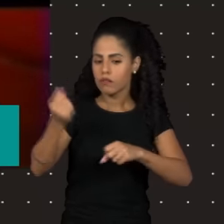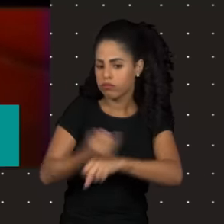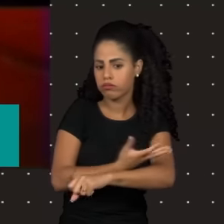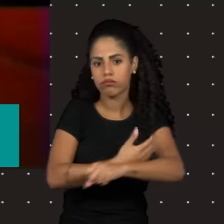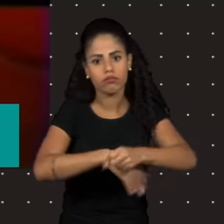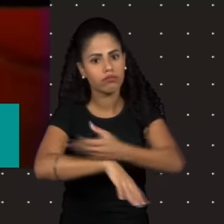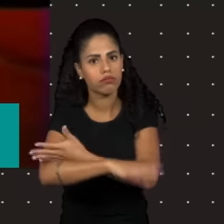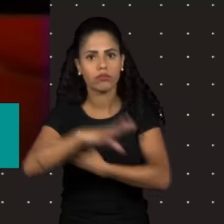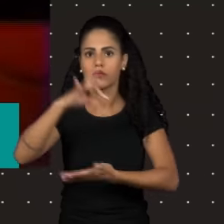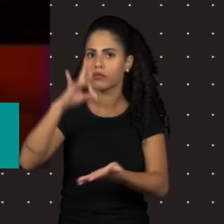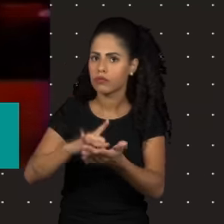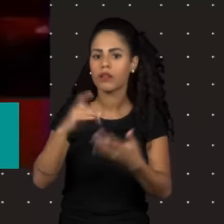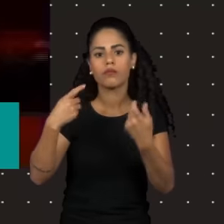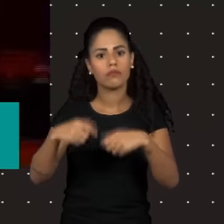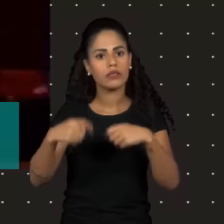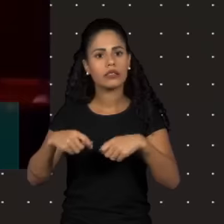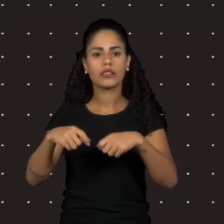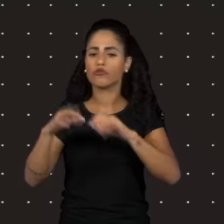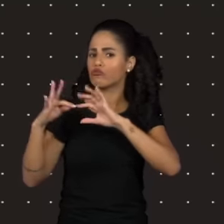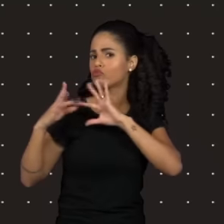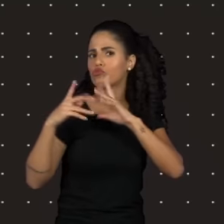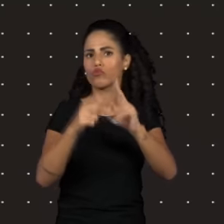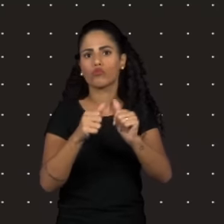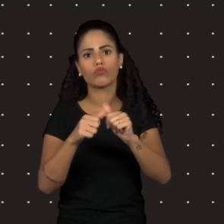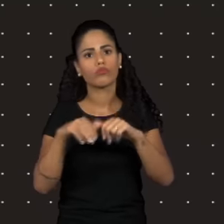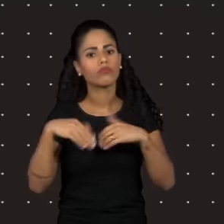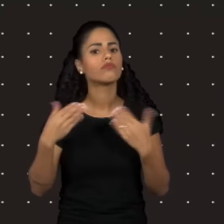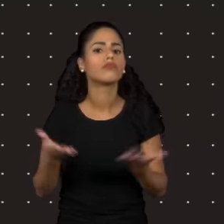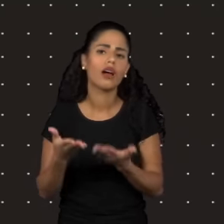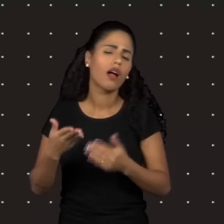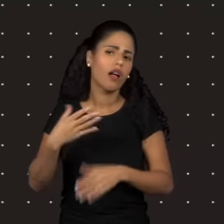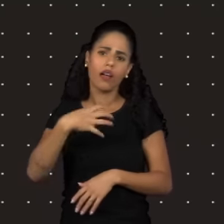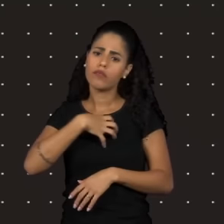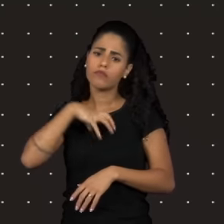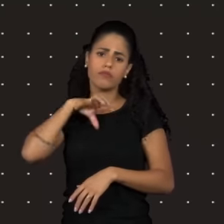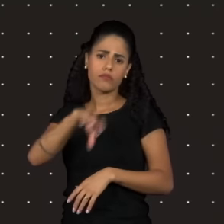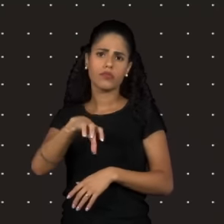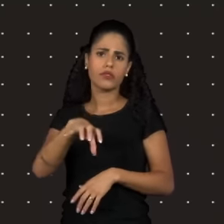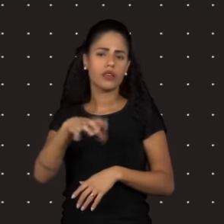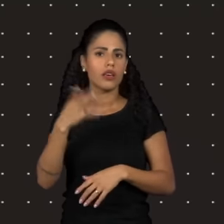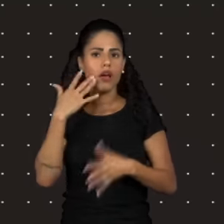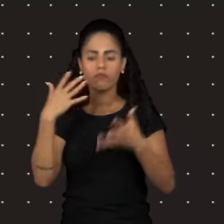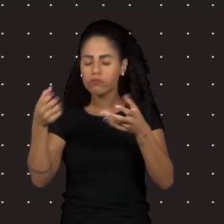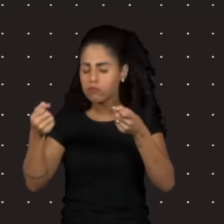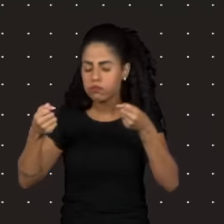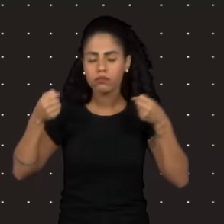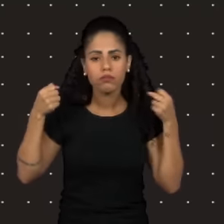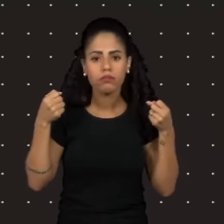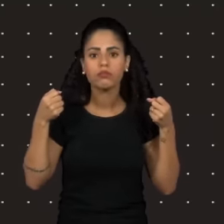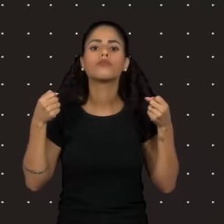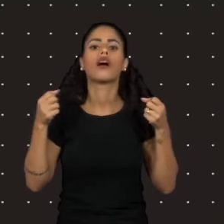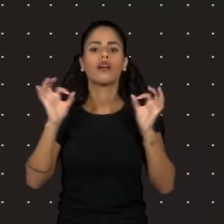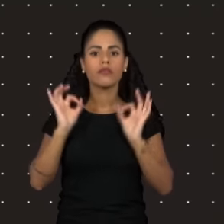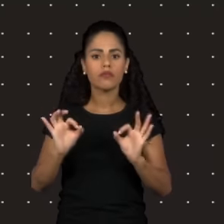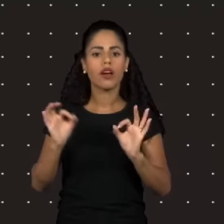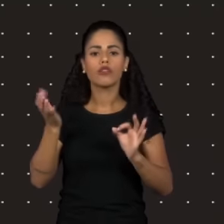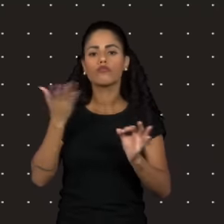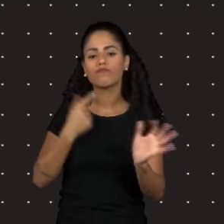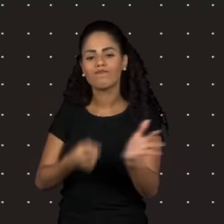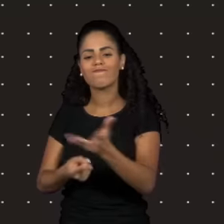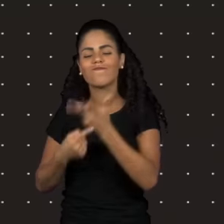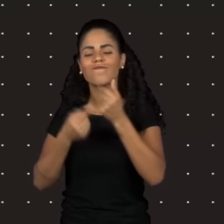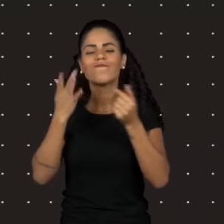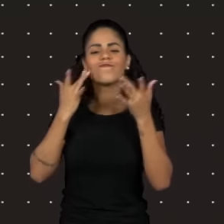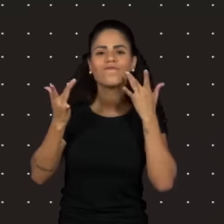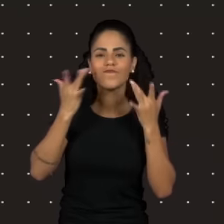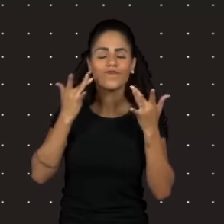era necessário para tudo. E é mergulho teatral, a vida dela já é um mergulho teatral. Então, para ela, isso